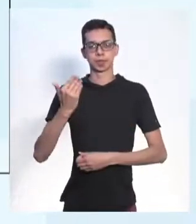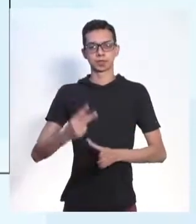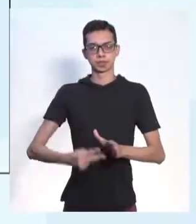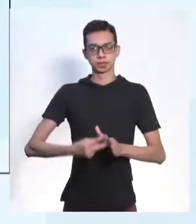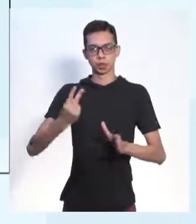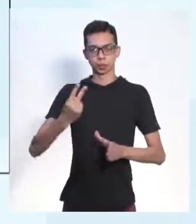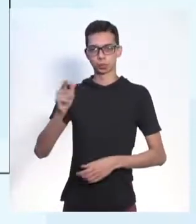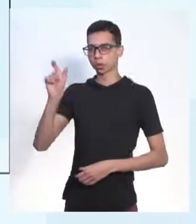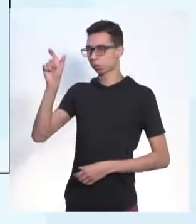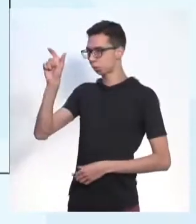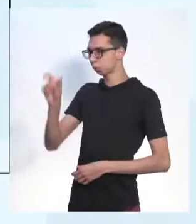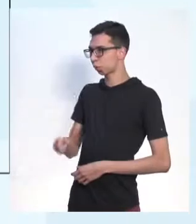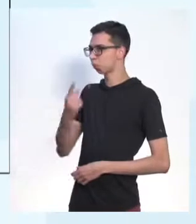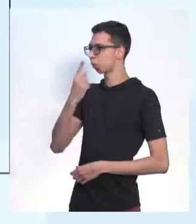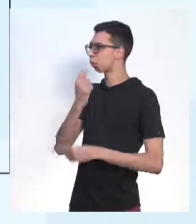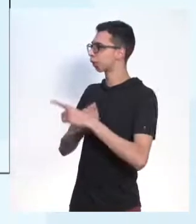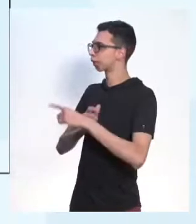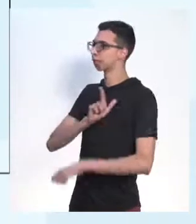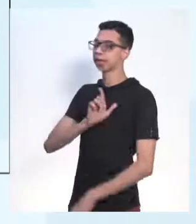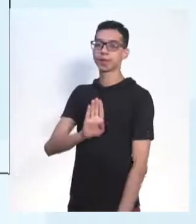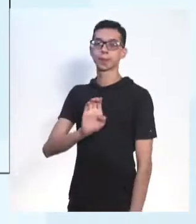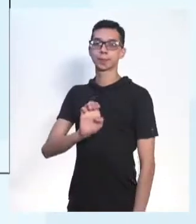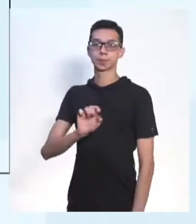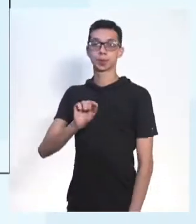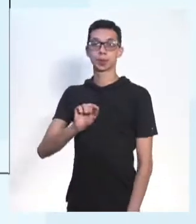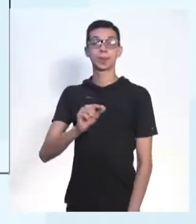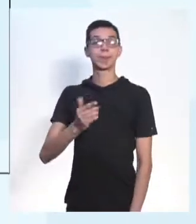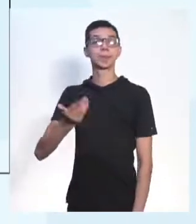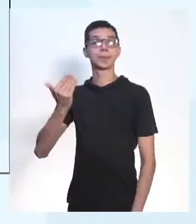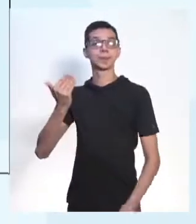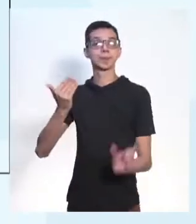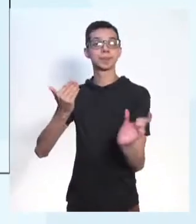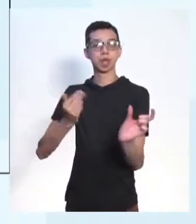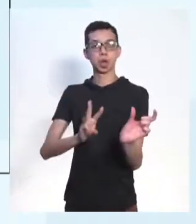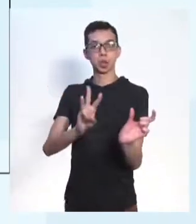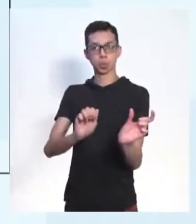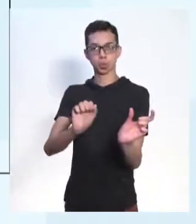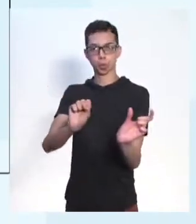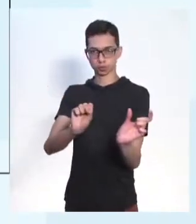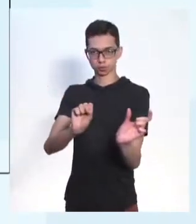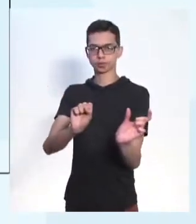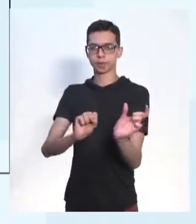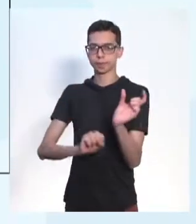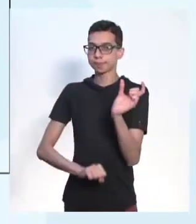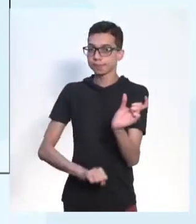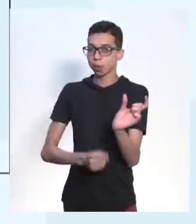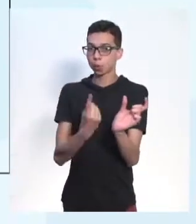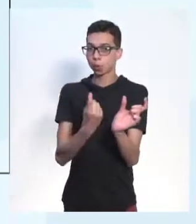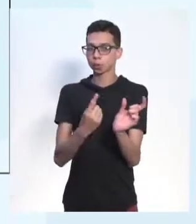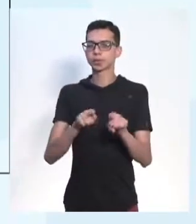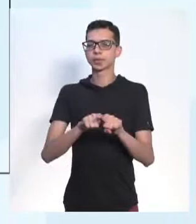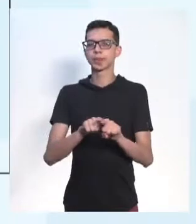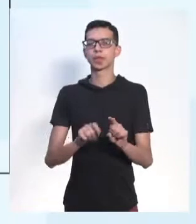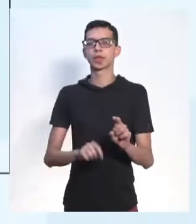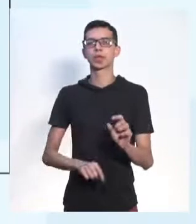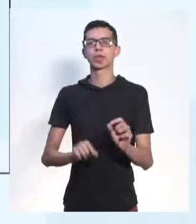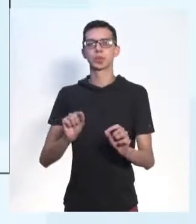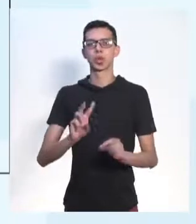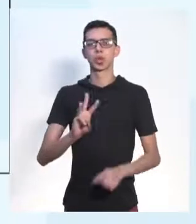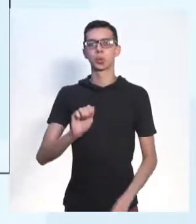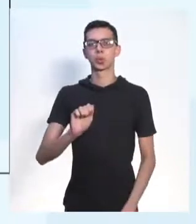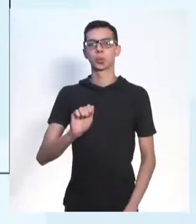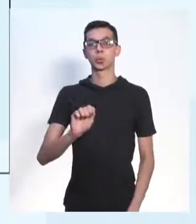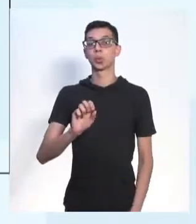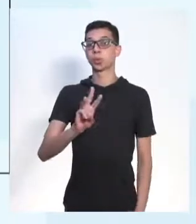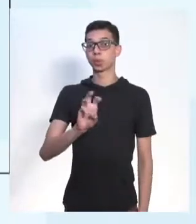Você tem o verbo be, né? O passado was, que é singular, o weren't para plural. O didn't na segunda coluna a gente usa